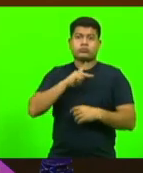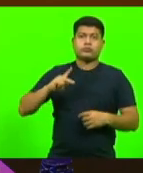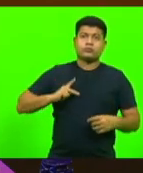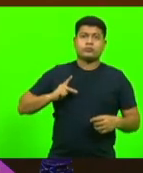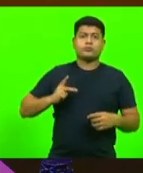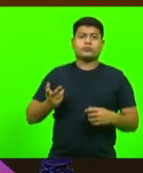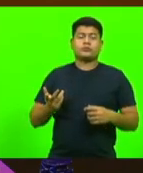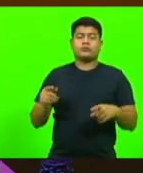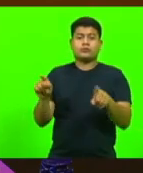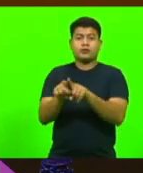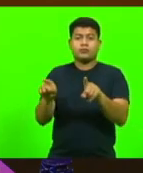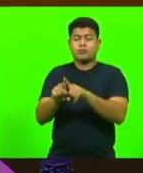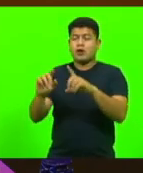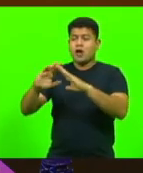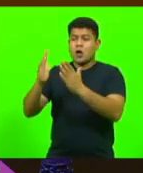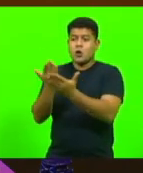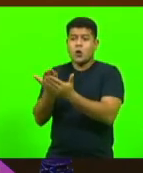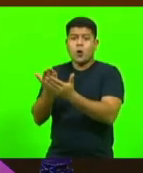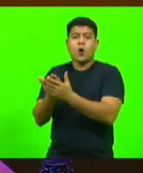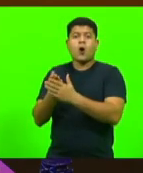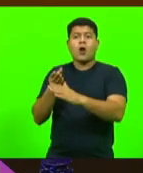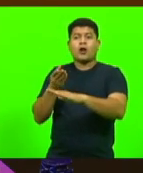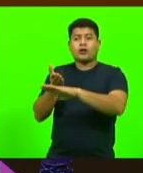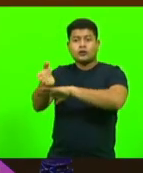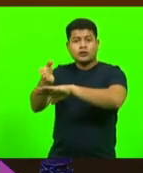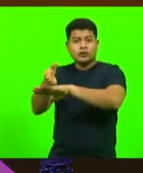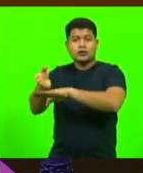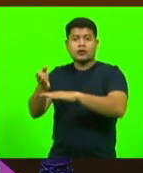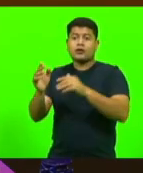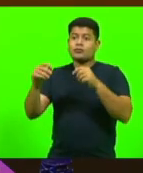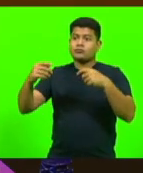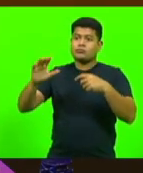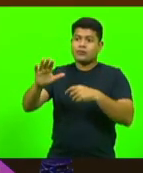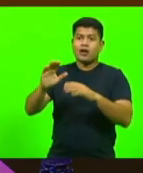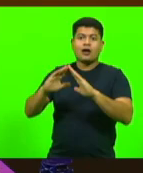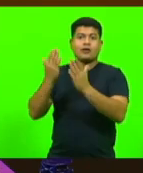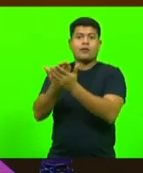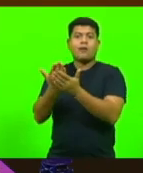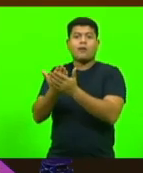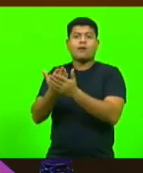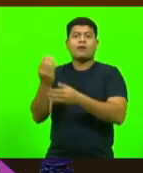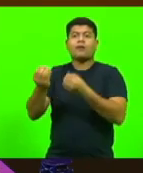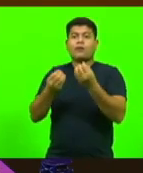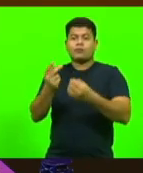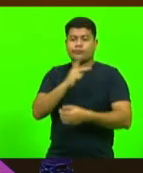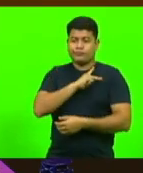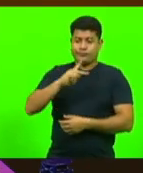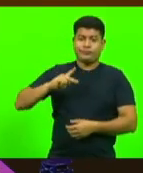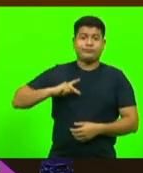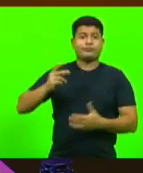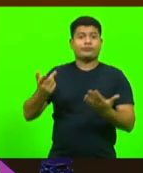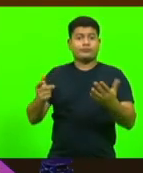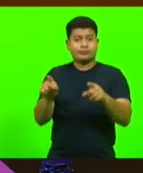come e às vezes e muitas vezes a criança se alimenta na escola